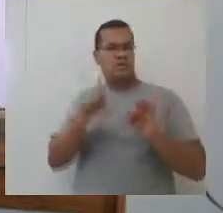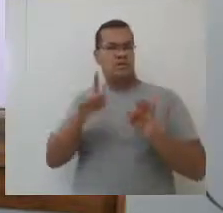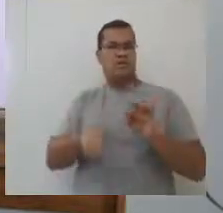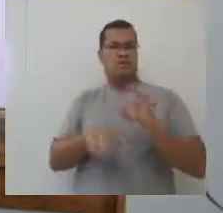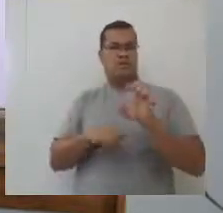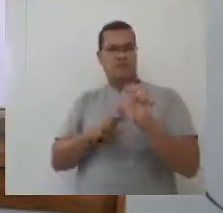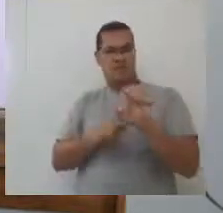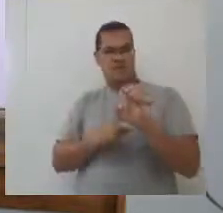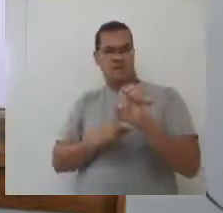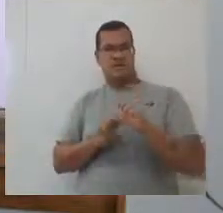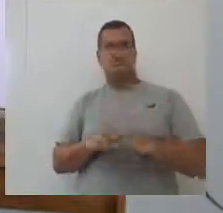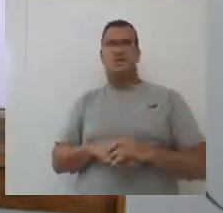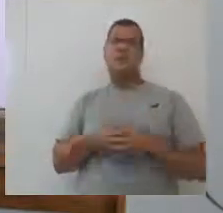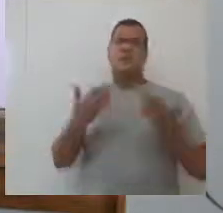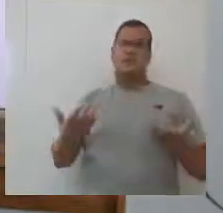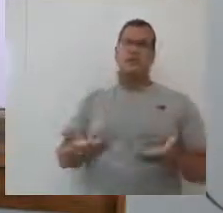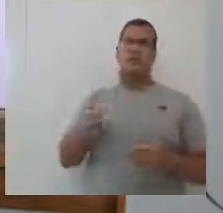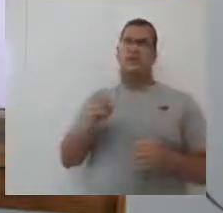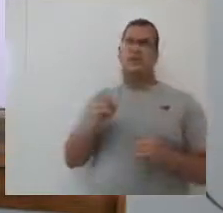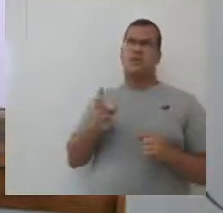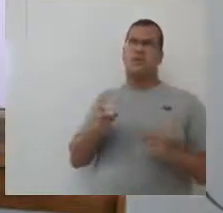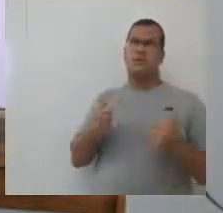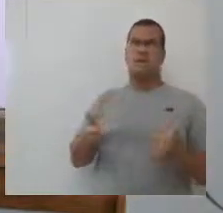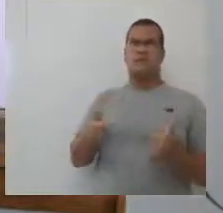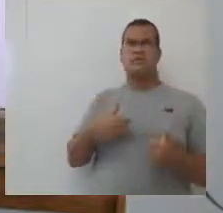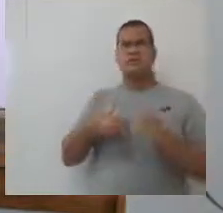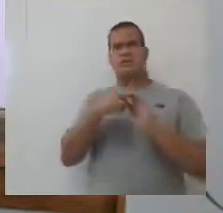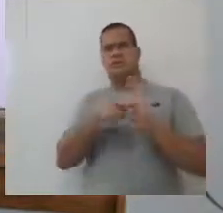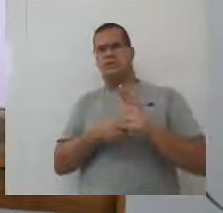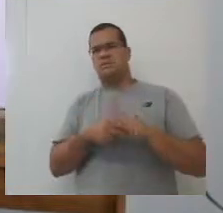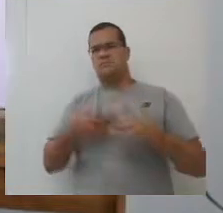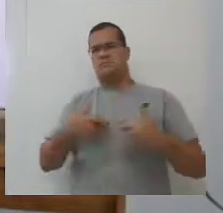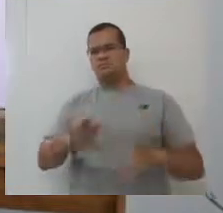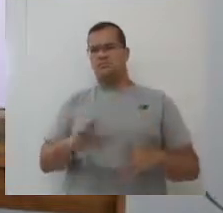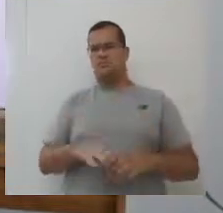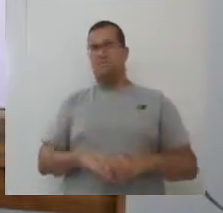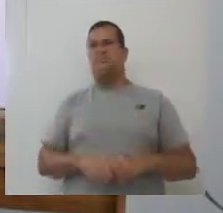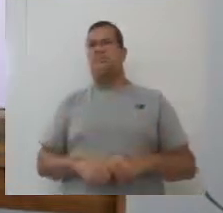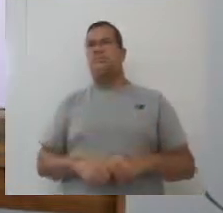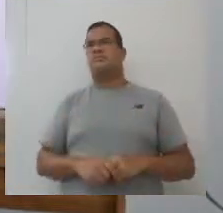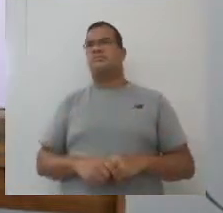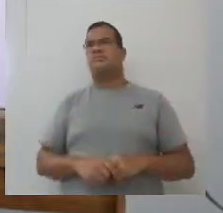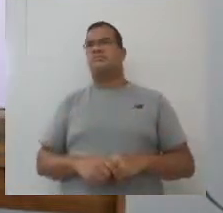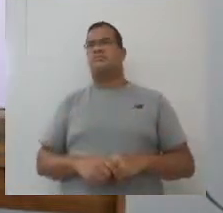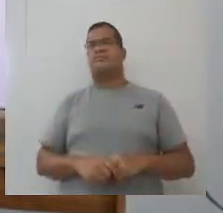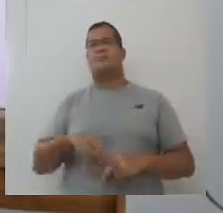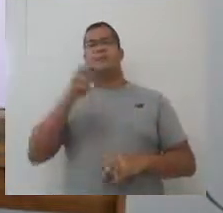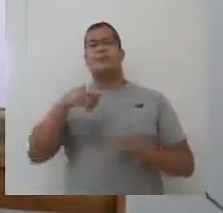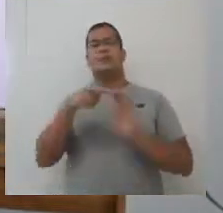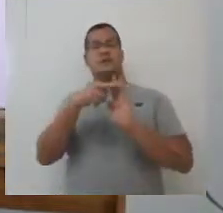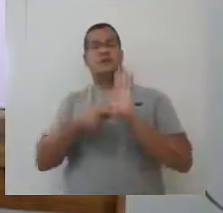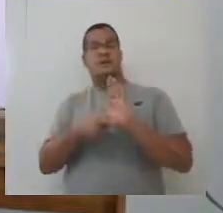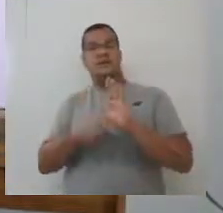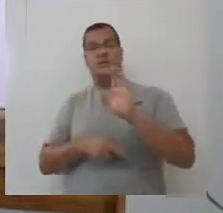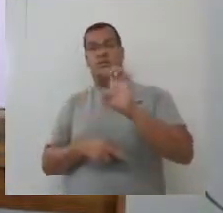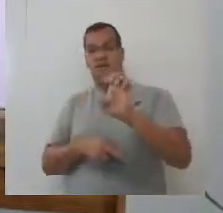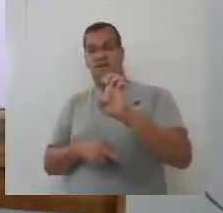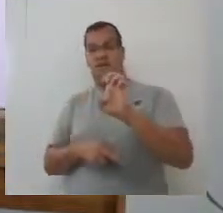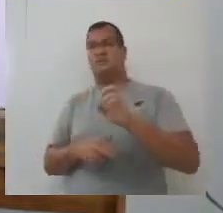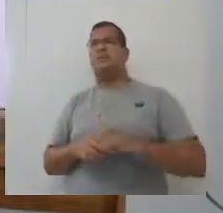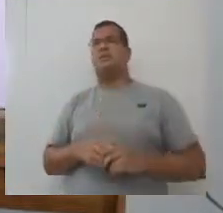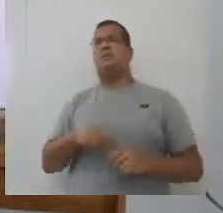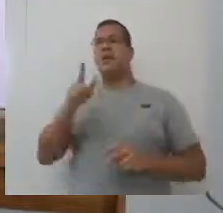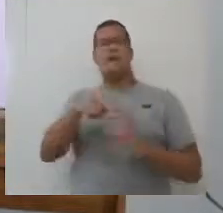E. Tá? Aí tu vai dizer assim, tá, mas como assim regra do E, ou regra do I, ou regra do E? Vê o que é que diz. Essa regra do E é usada